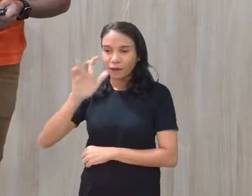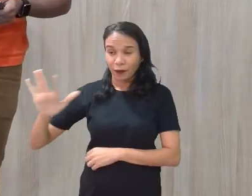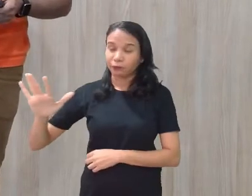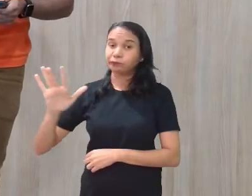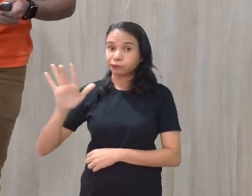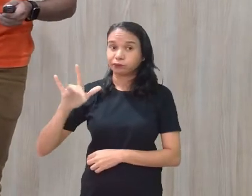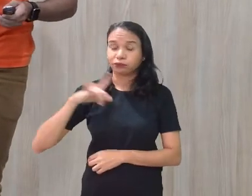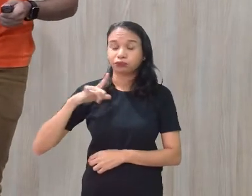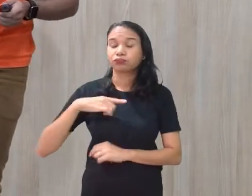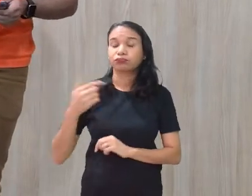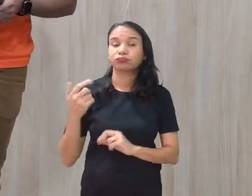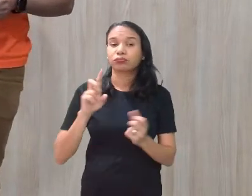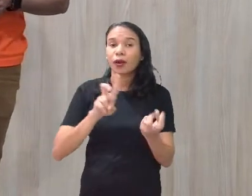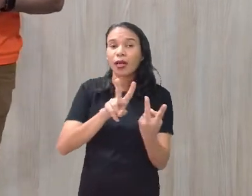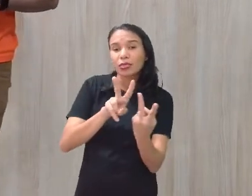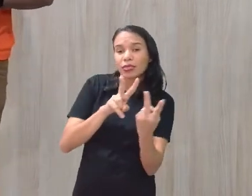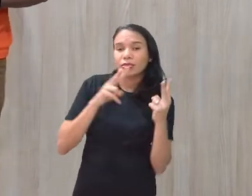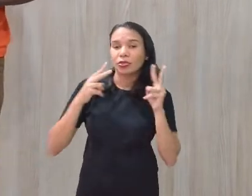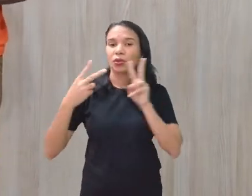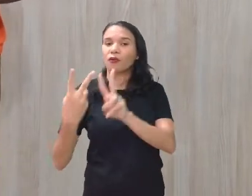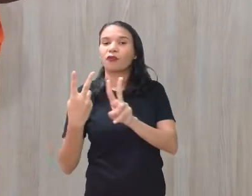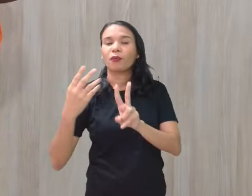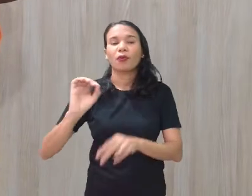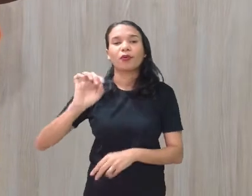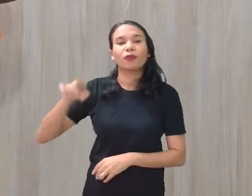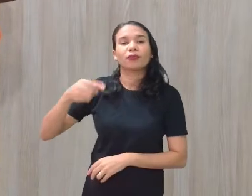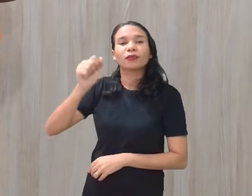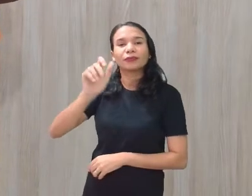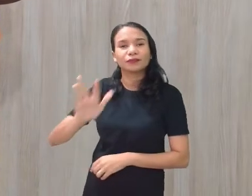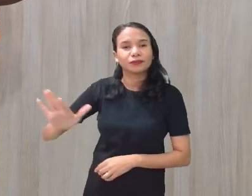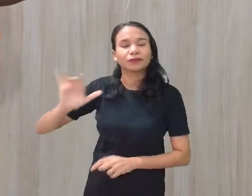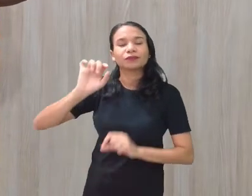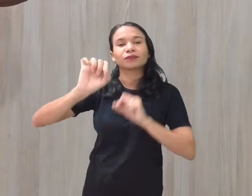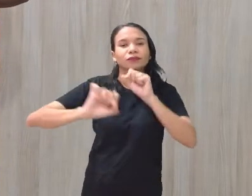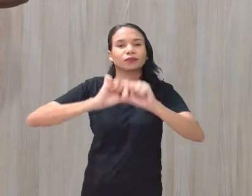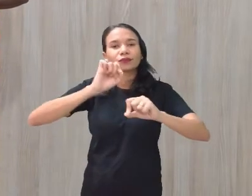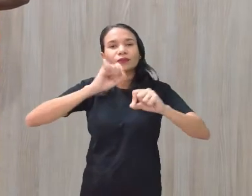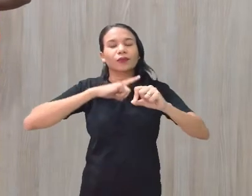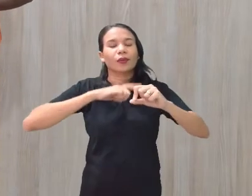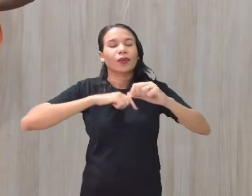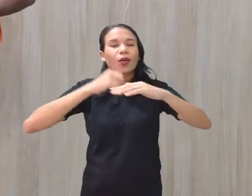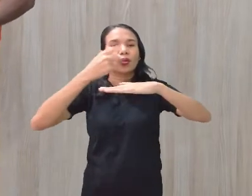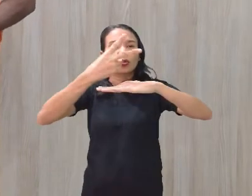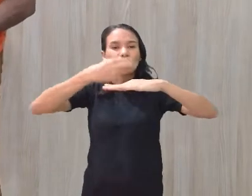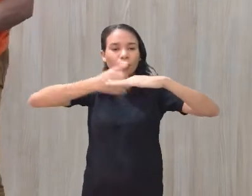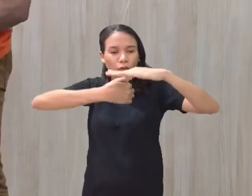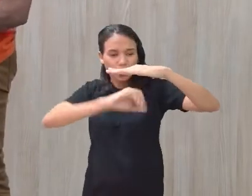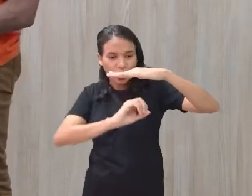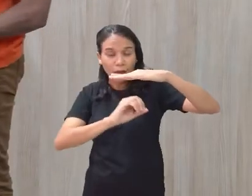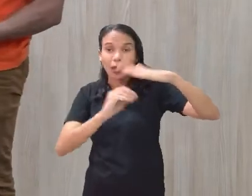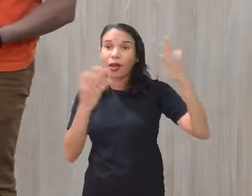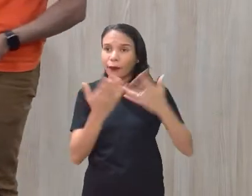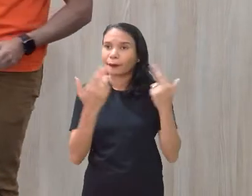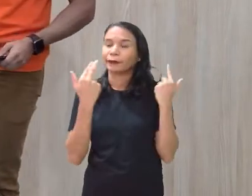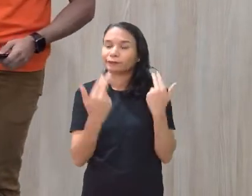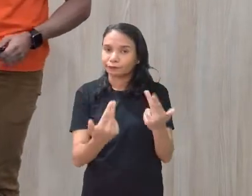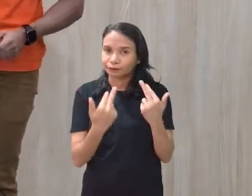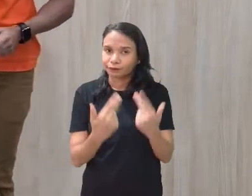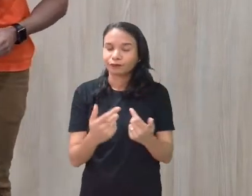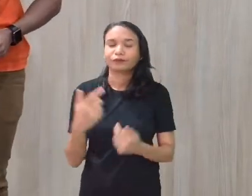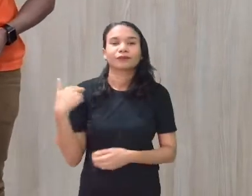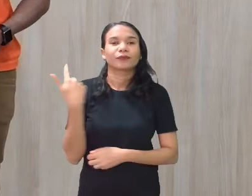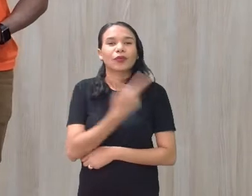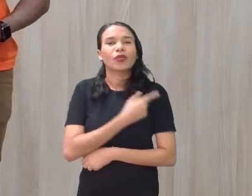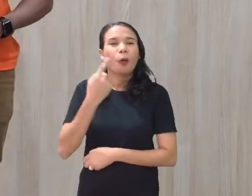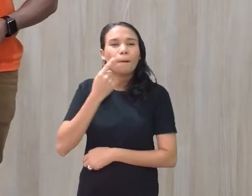Transformamos aí 1/5 em uma fração decimal, tá? Que é 2/10. Vou pegar a mesma fração que a gente fez